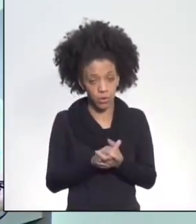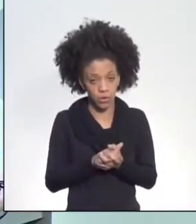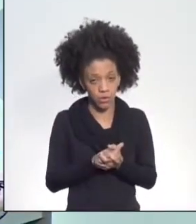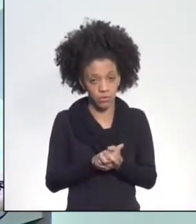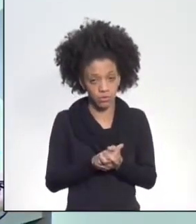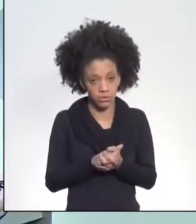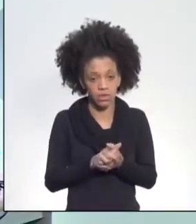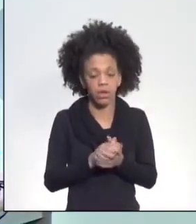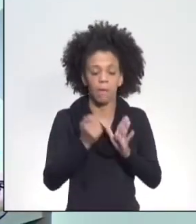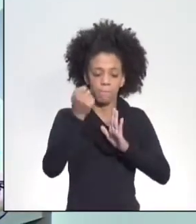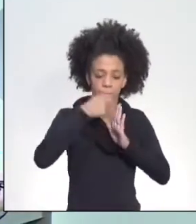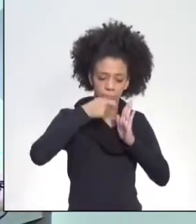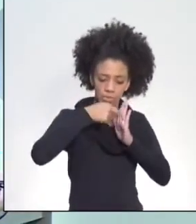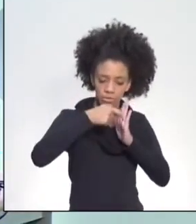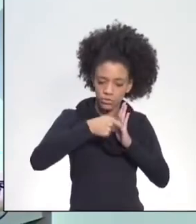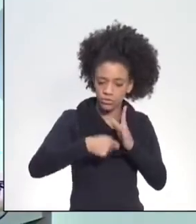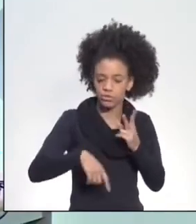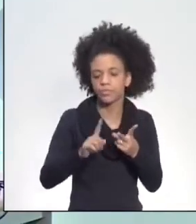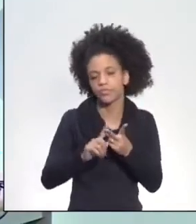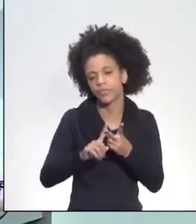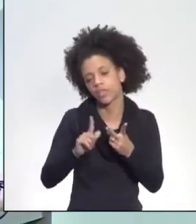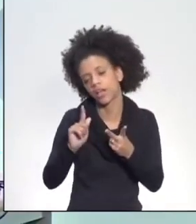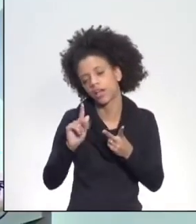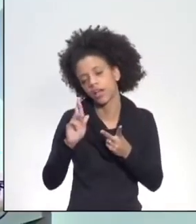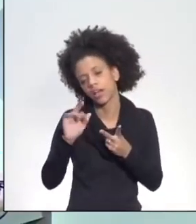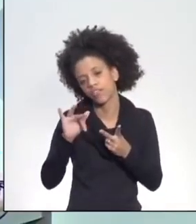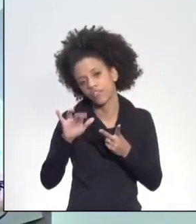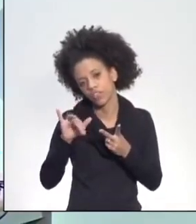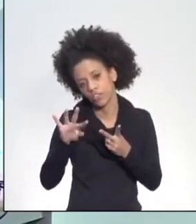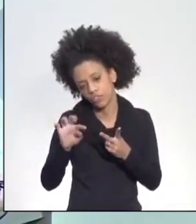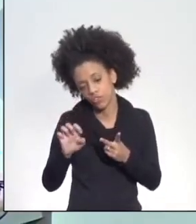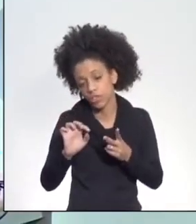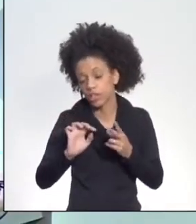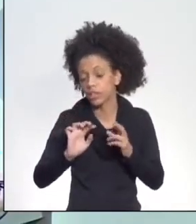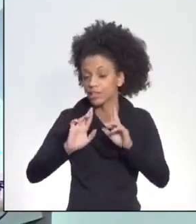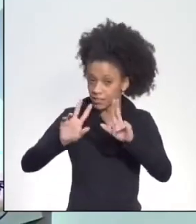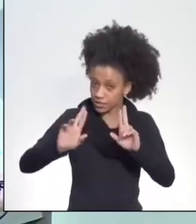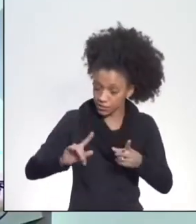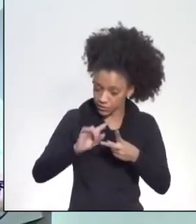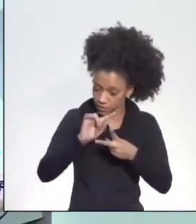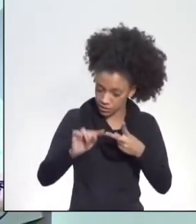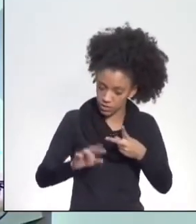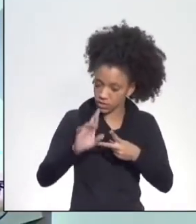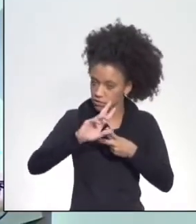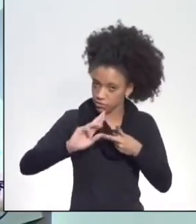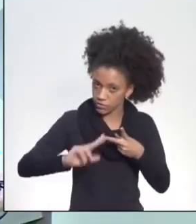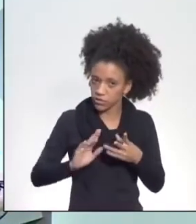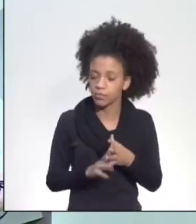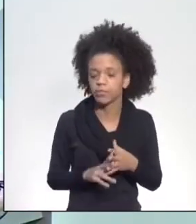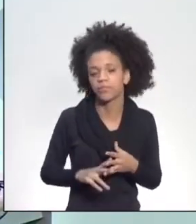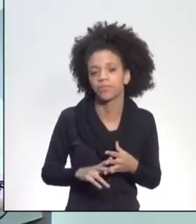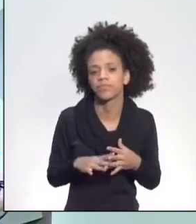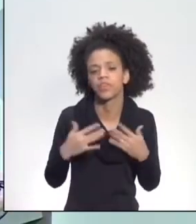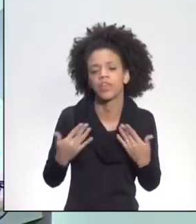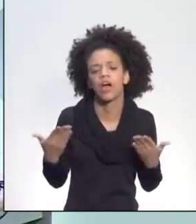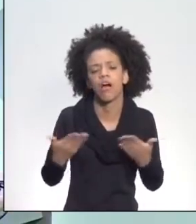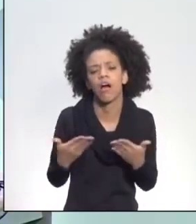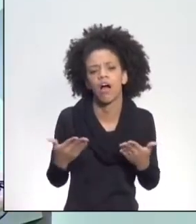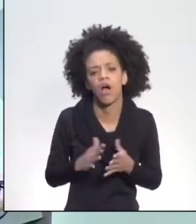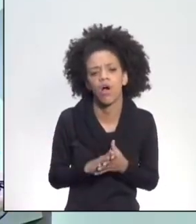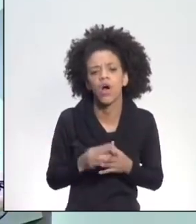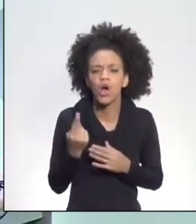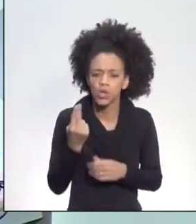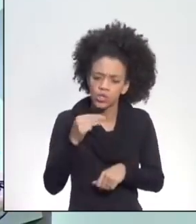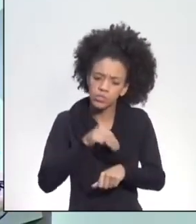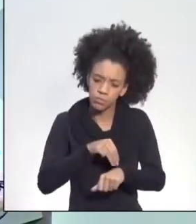sobre pichação, sobre grafite e as diferenças entre ambas, vamos ver aqui, né, nós vamos agora pedir assim